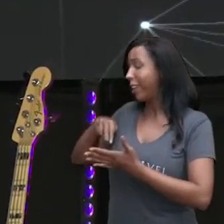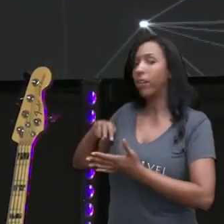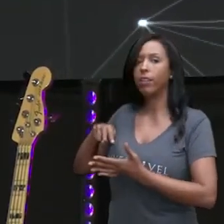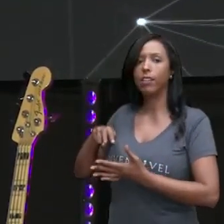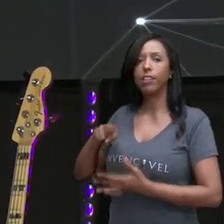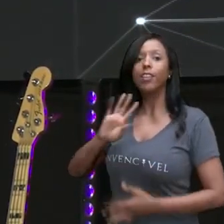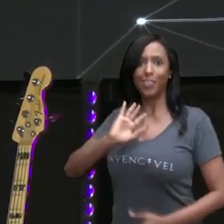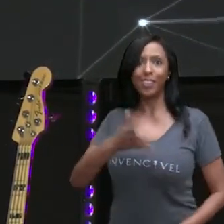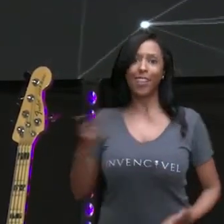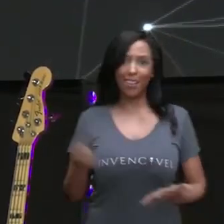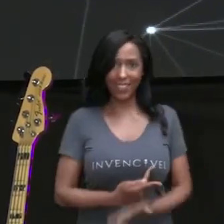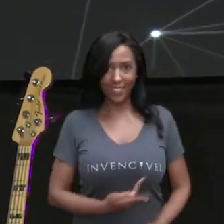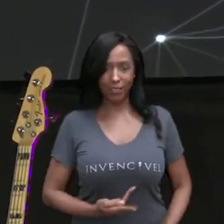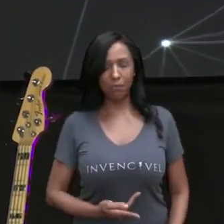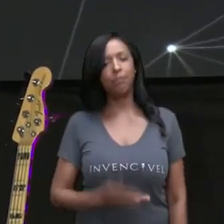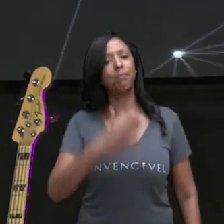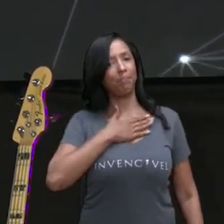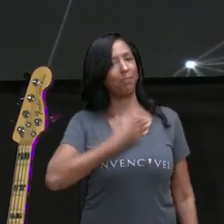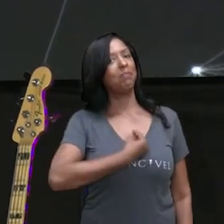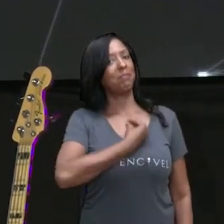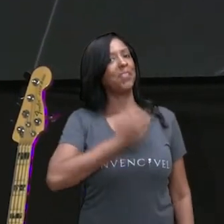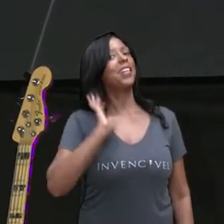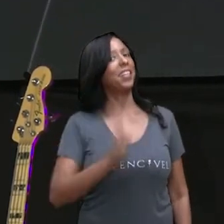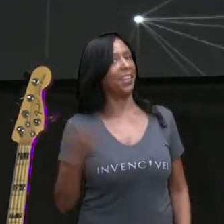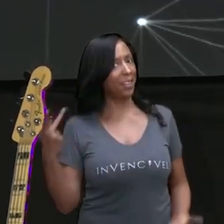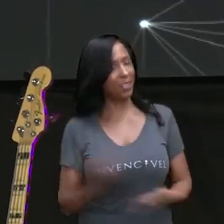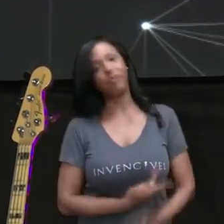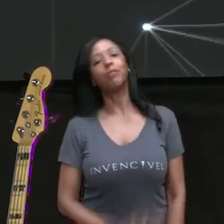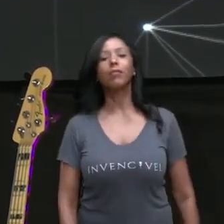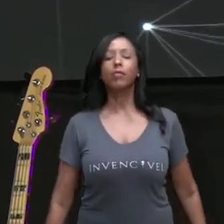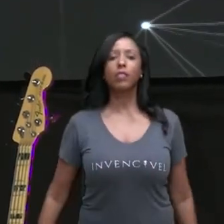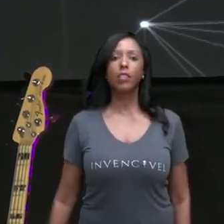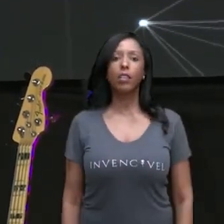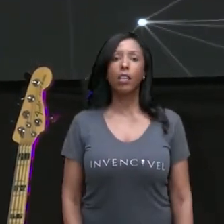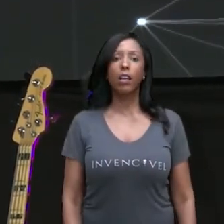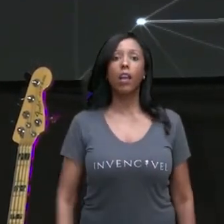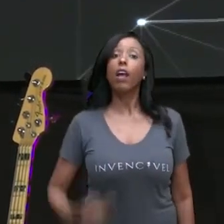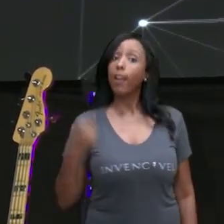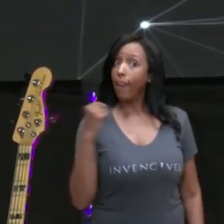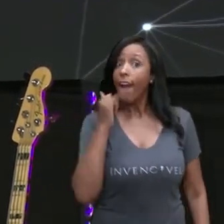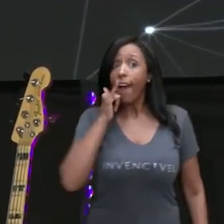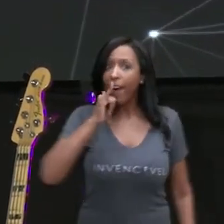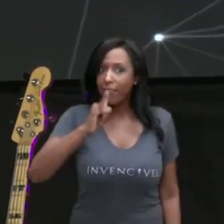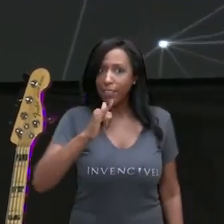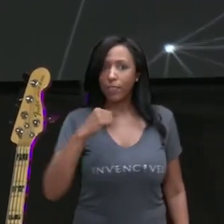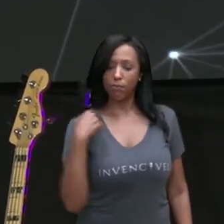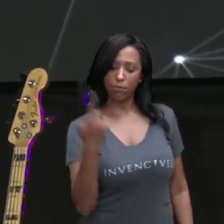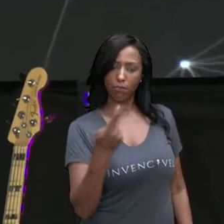Comigo é igualzinho. Já aconteceu também. Deixa eu te falar uma coisa. A nossa vida é exatamente assim.